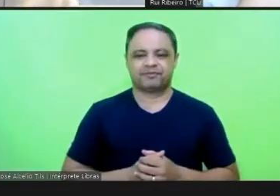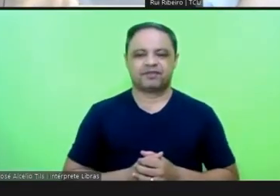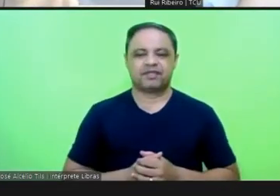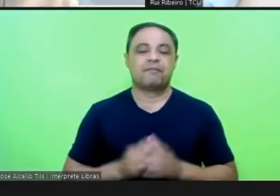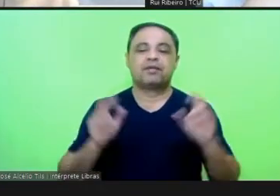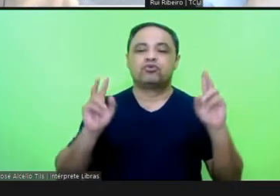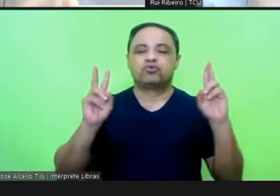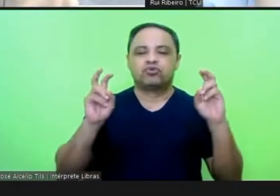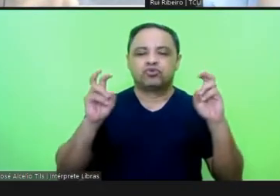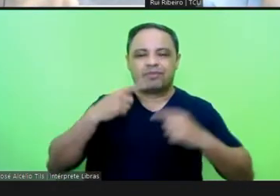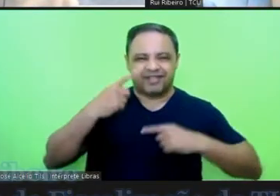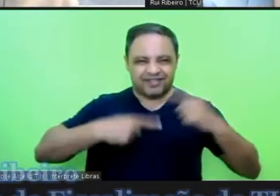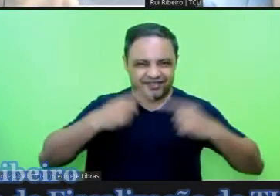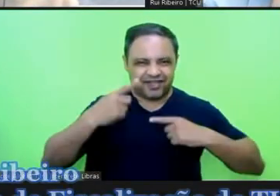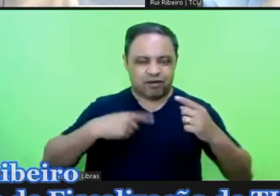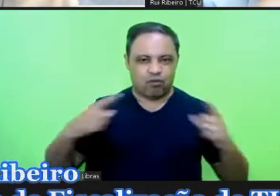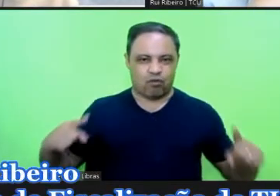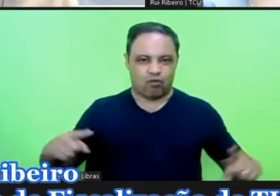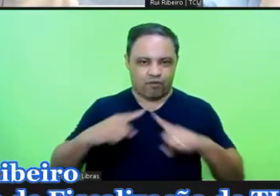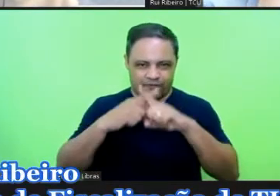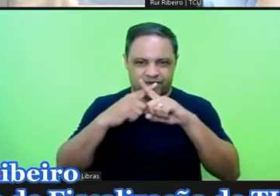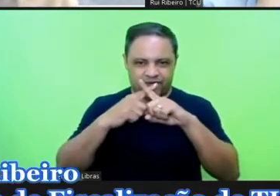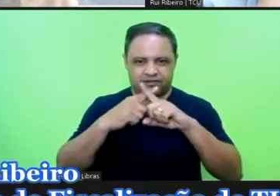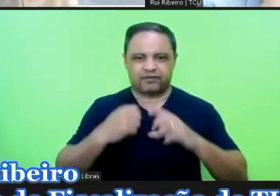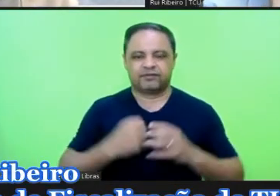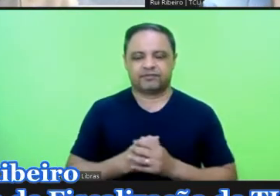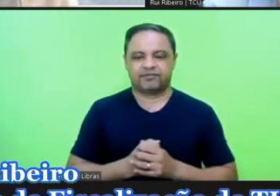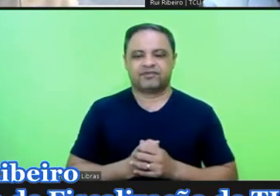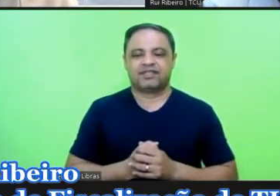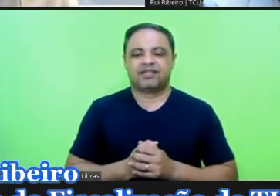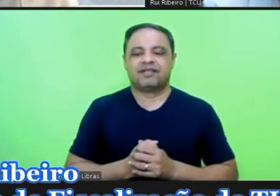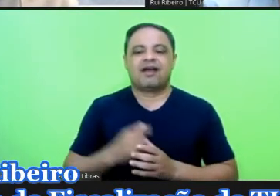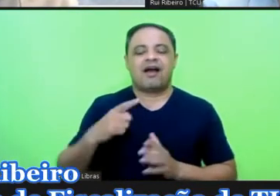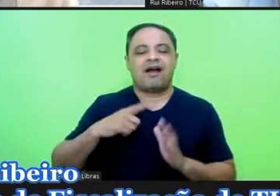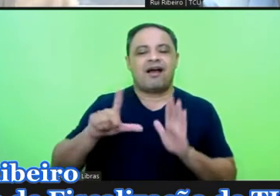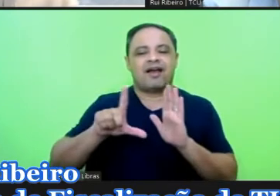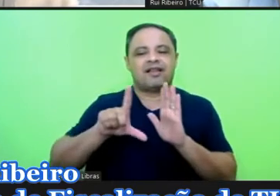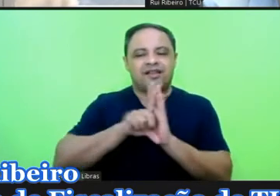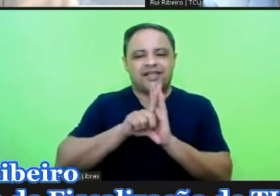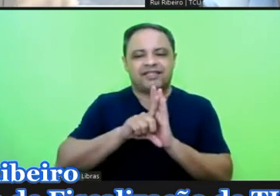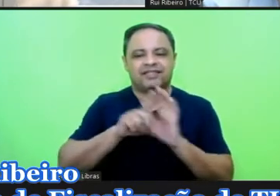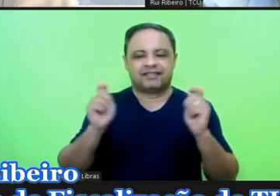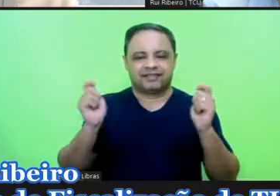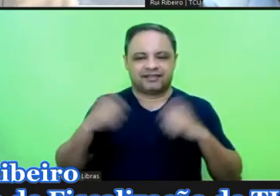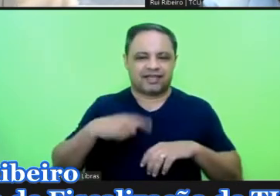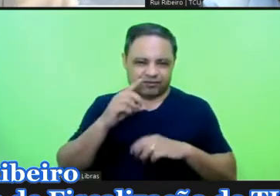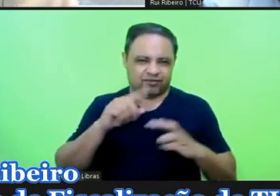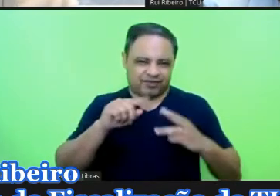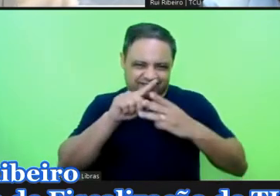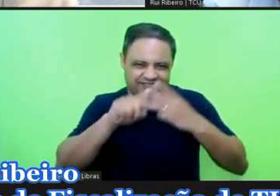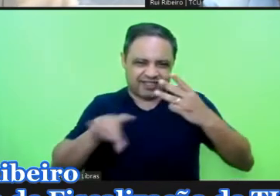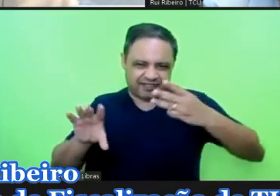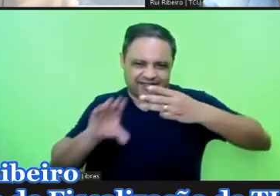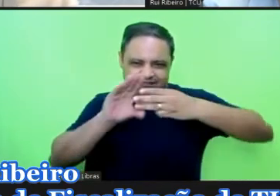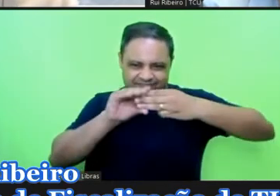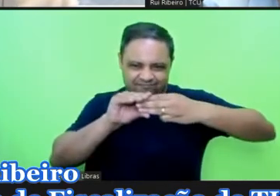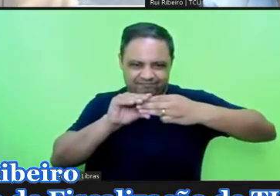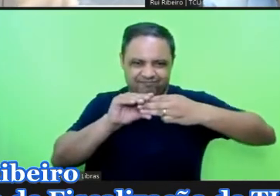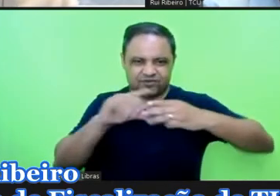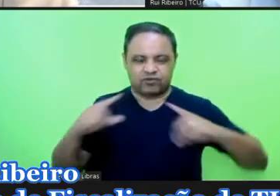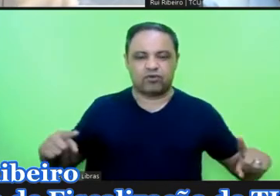sobre diálogo competitivo. Aí, me permita, Rui, fazer aqui 3 perguntas sobre diálogo